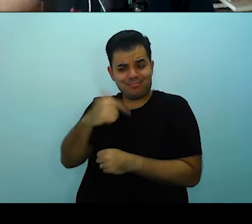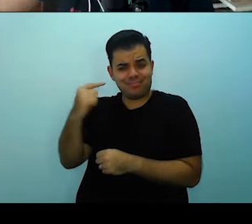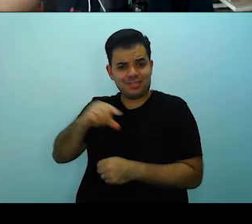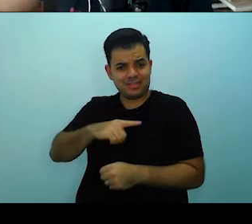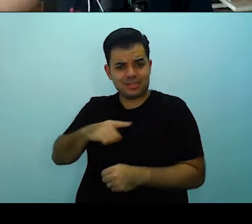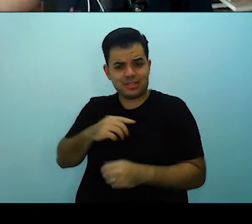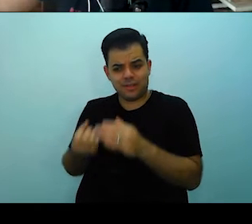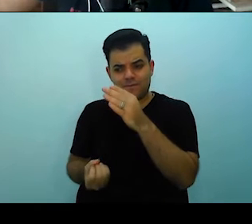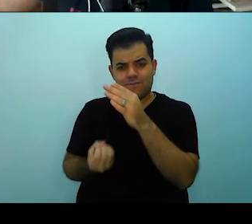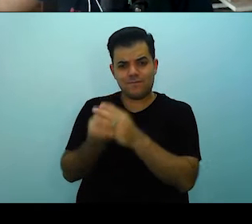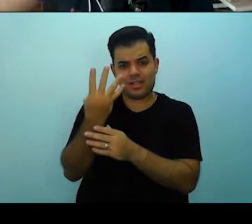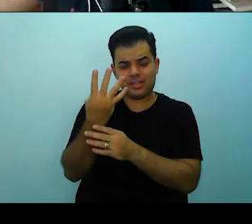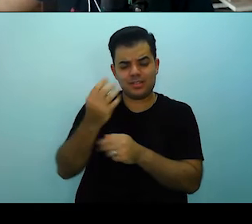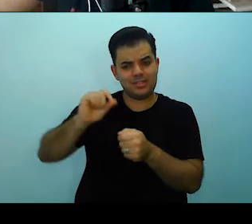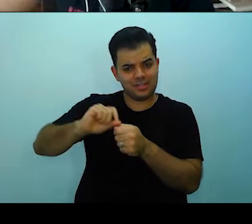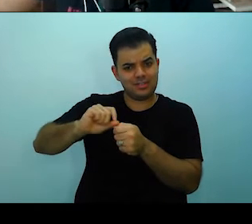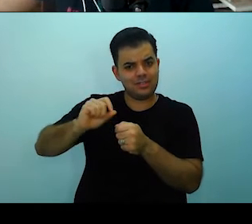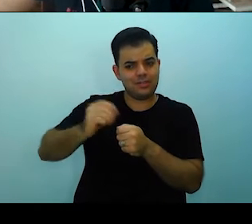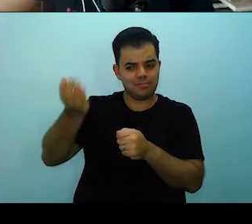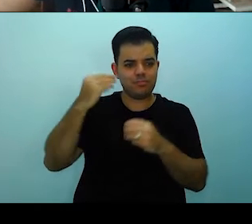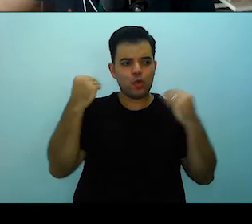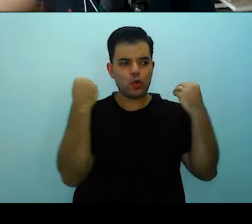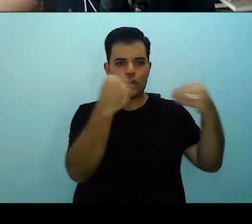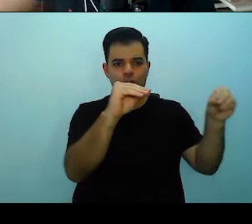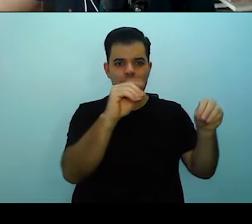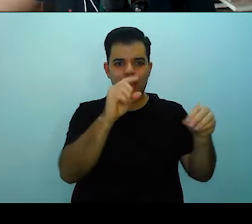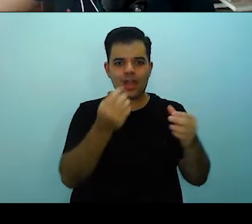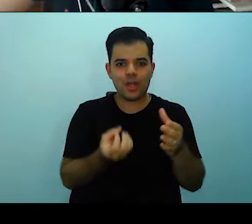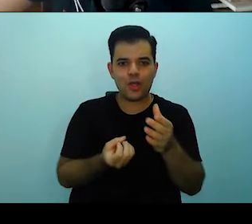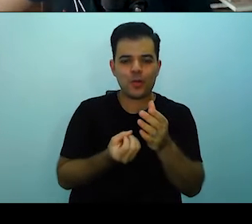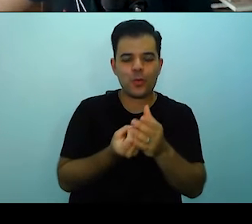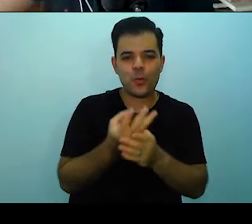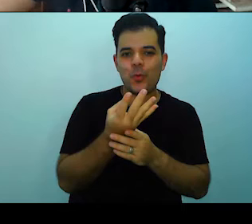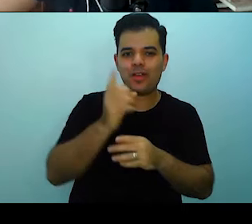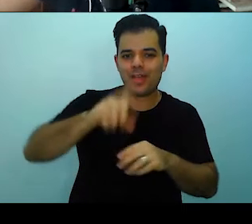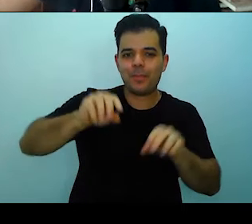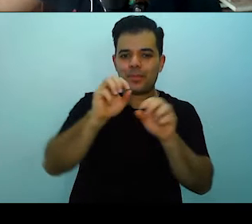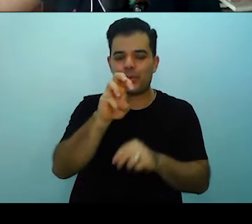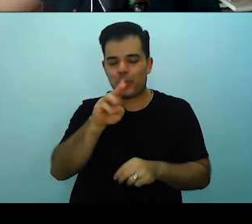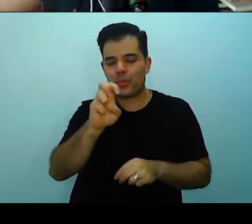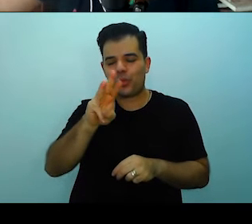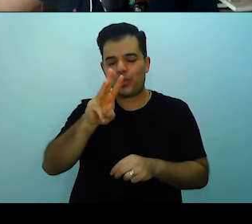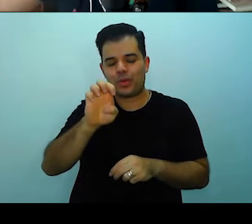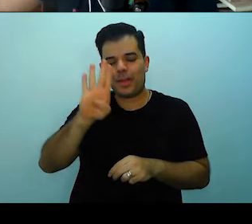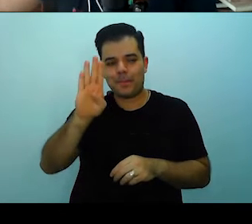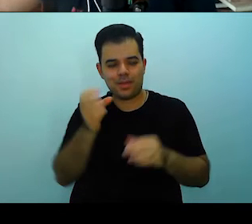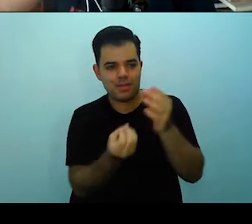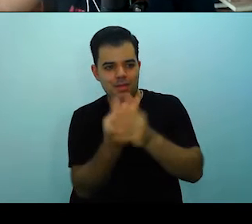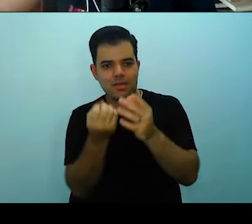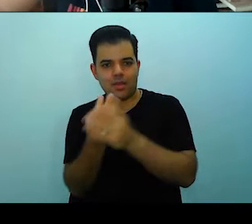e publiquei. Então gerou esse trabalho, né, do desenvolvimento web no ensino de química para pessoas com deficiência